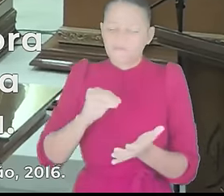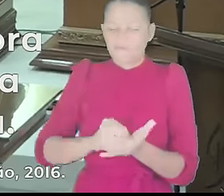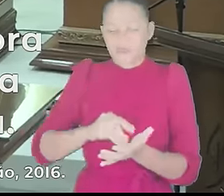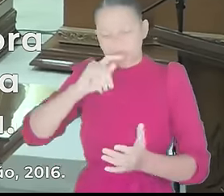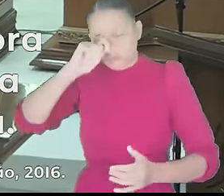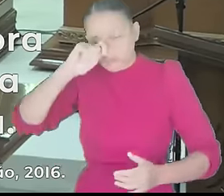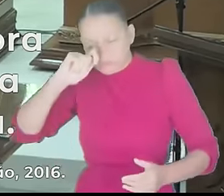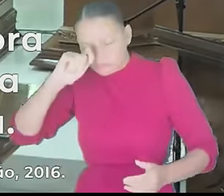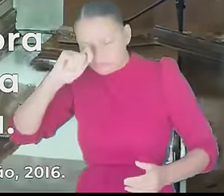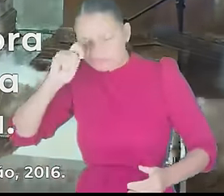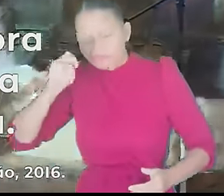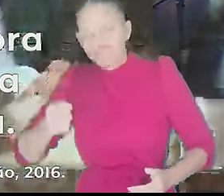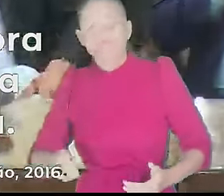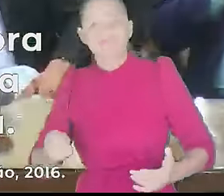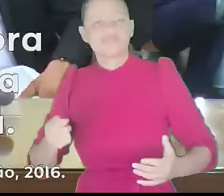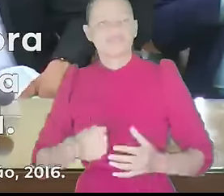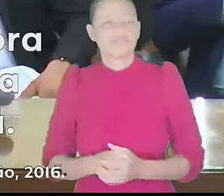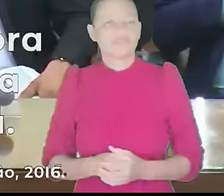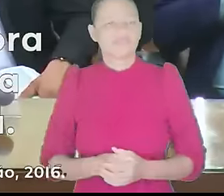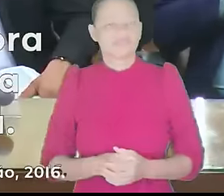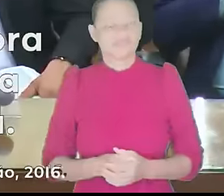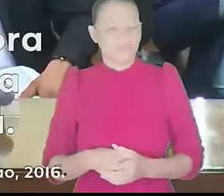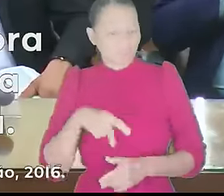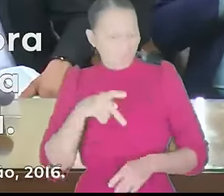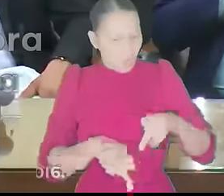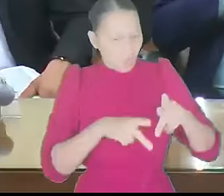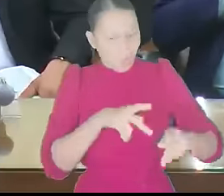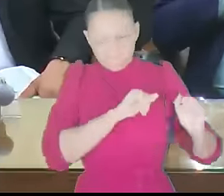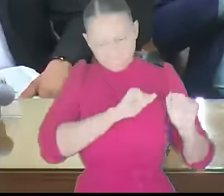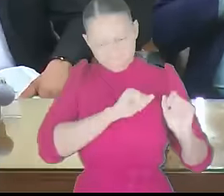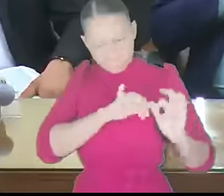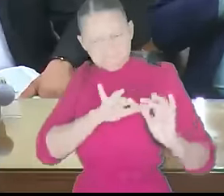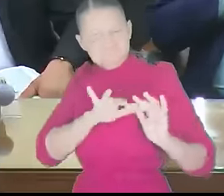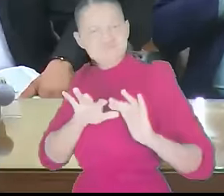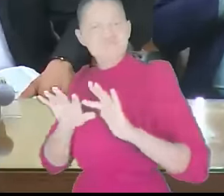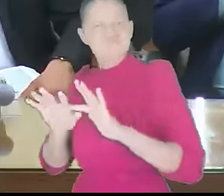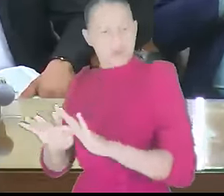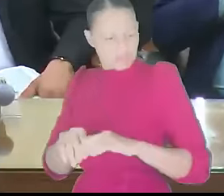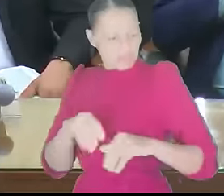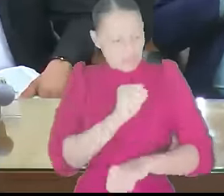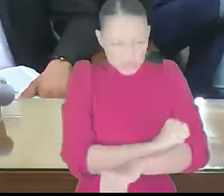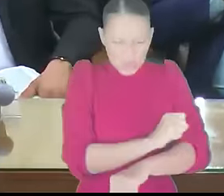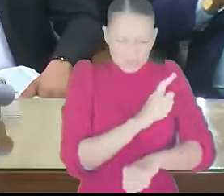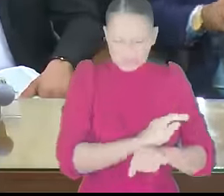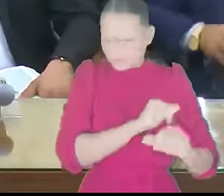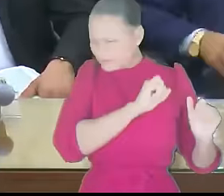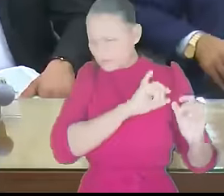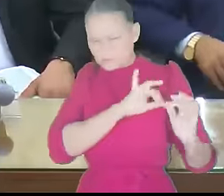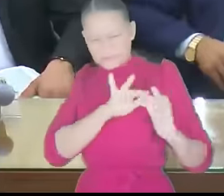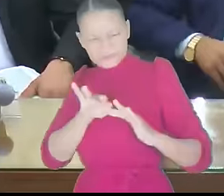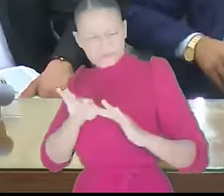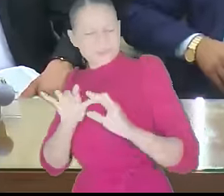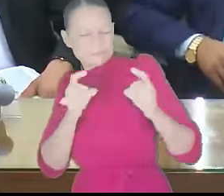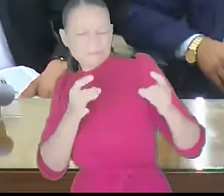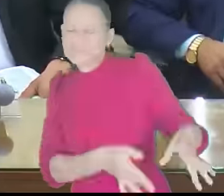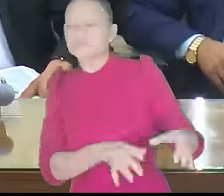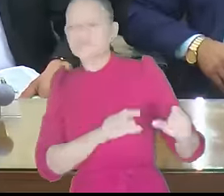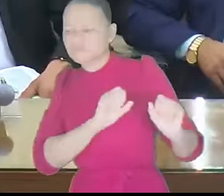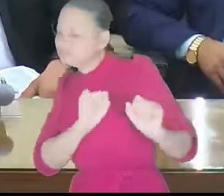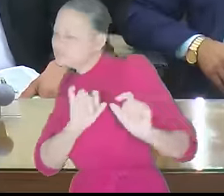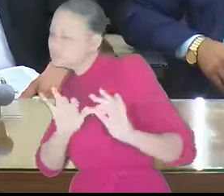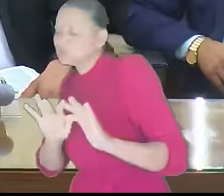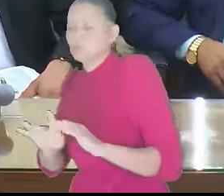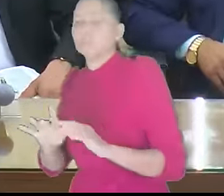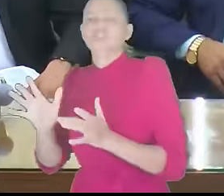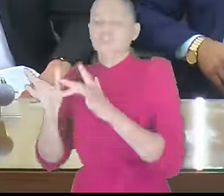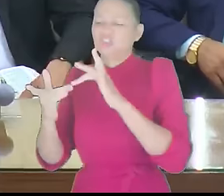Vamos sair. Nós somos o povo que saiu da cidade. Nós somos o povo que saiu de Sodoma. Nós somos o povo que acompanhamos Cristo. Ele foi na